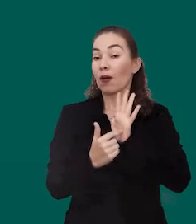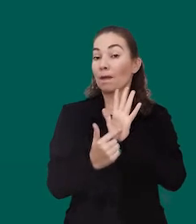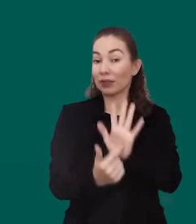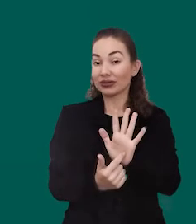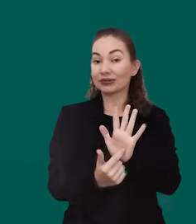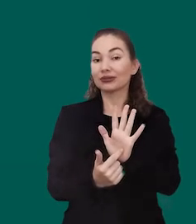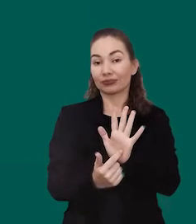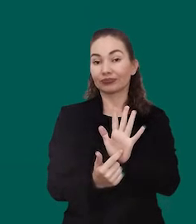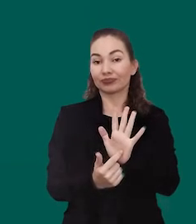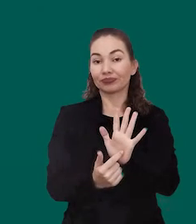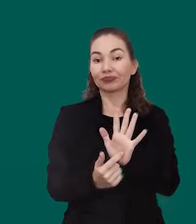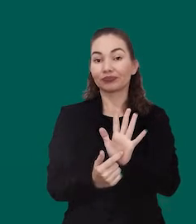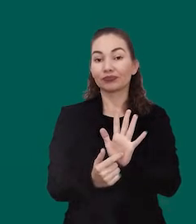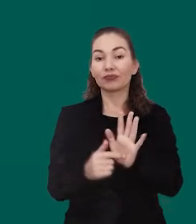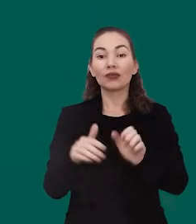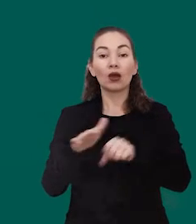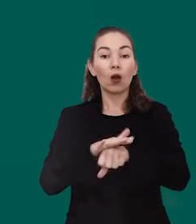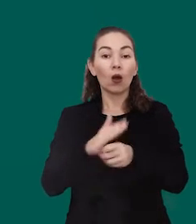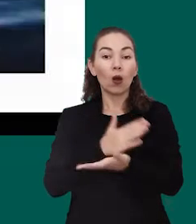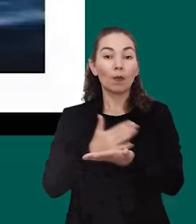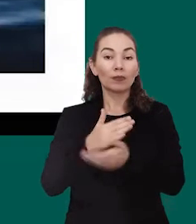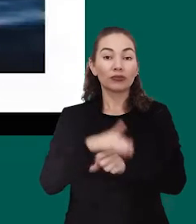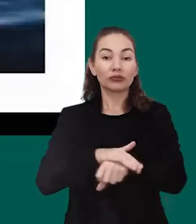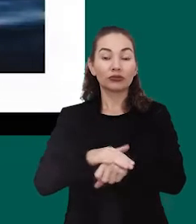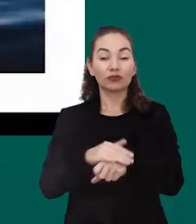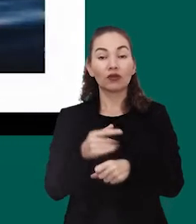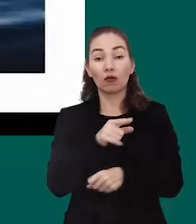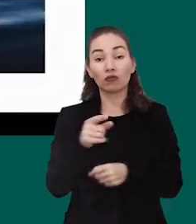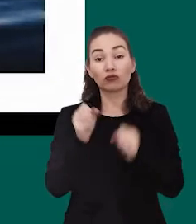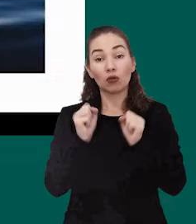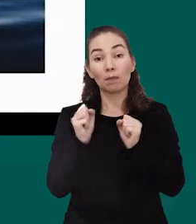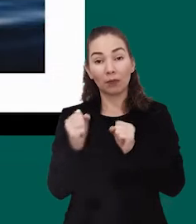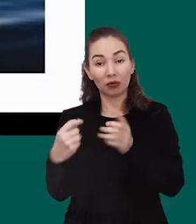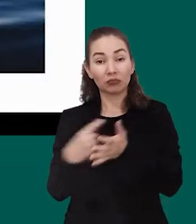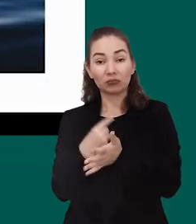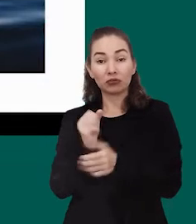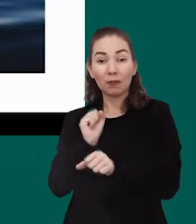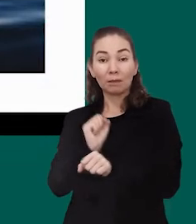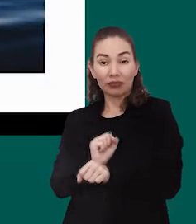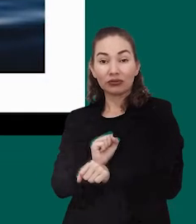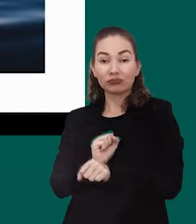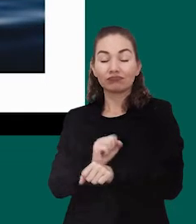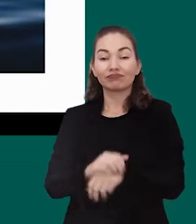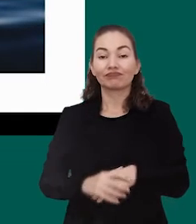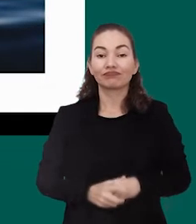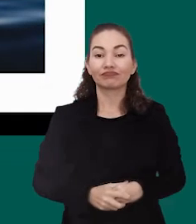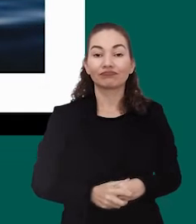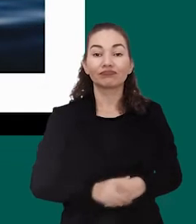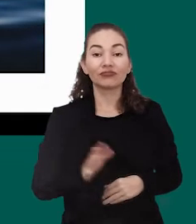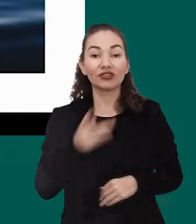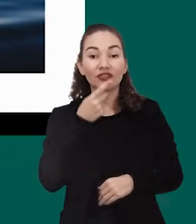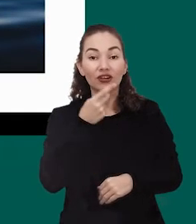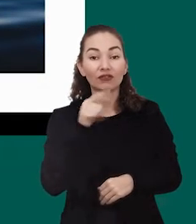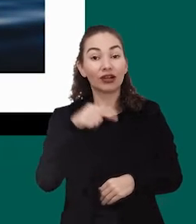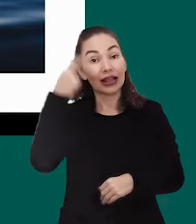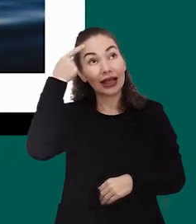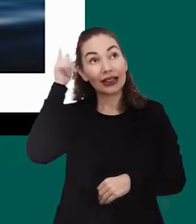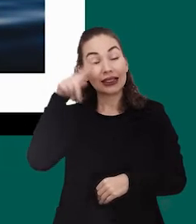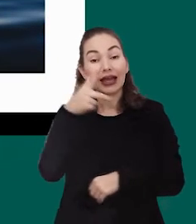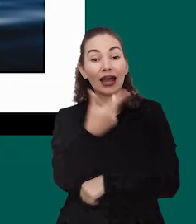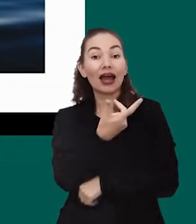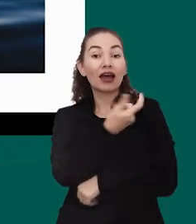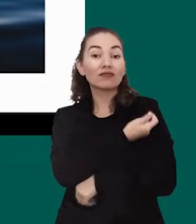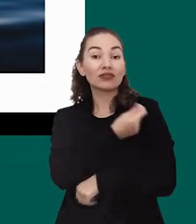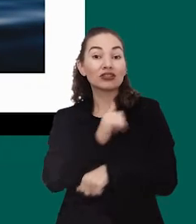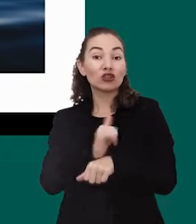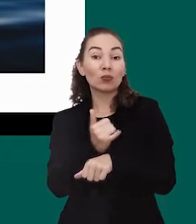tela e a gente começa a conversar. Qualquer coisa vocês podem me interromper, tá? Como já foi mencionado, hoje a ideia é de falar de vacina como